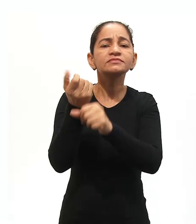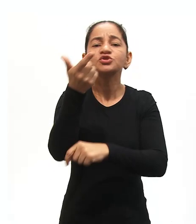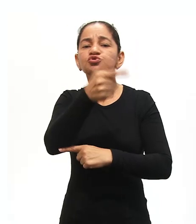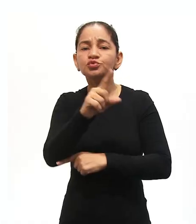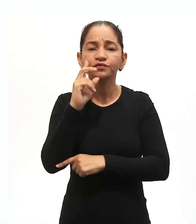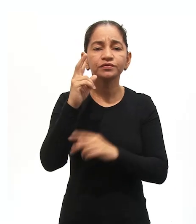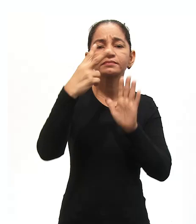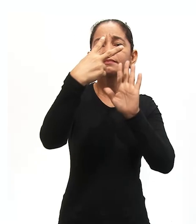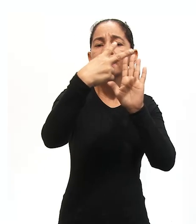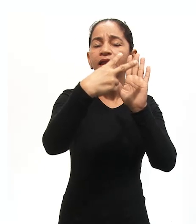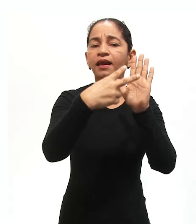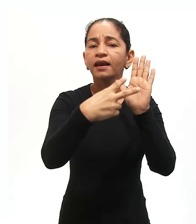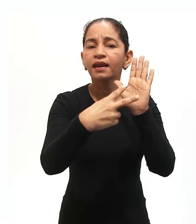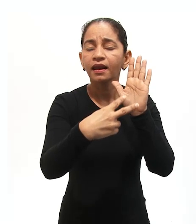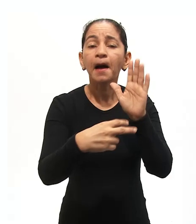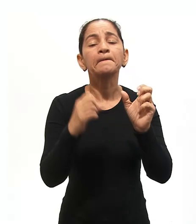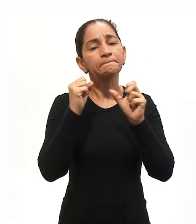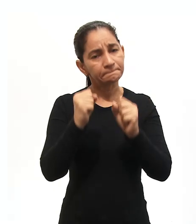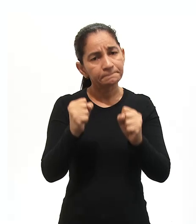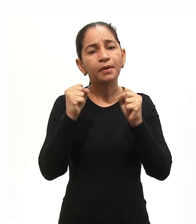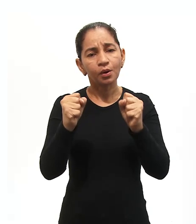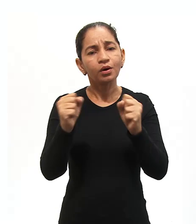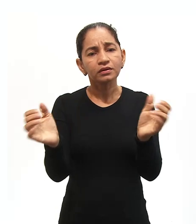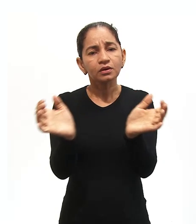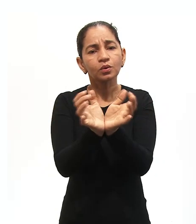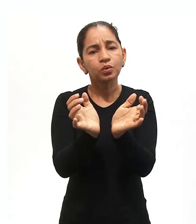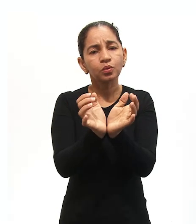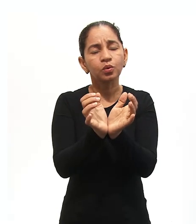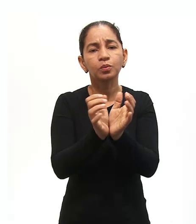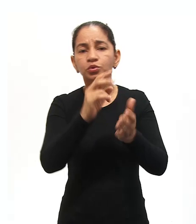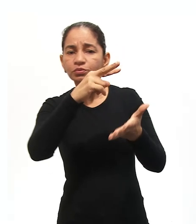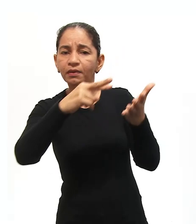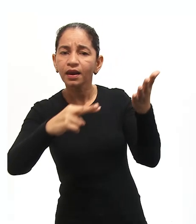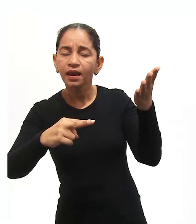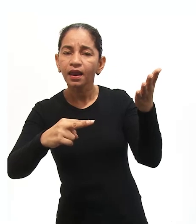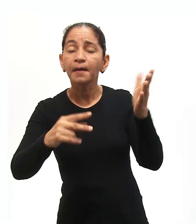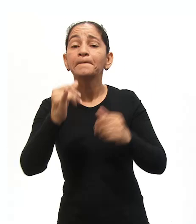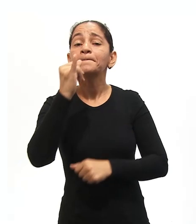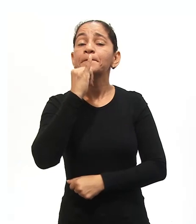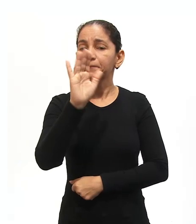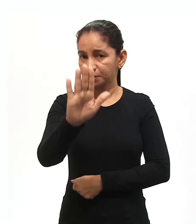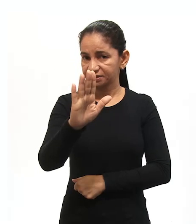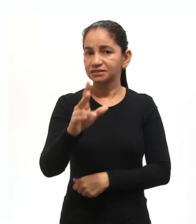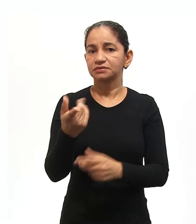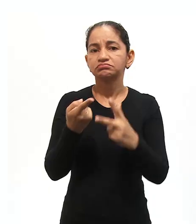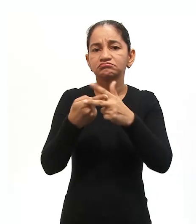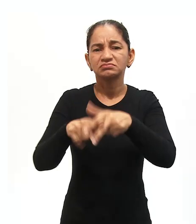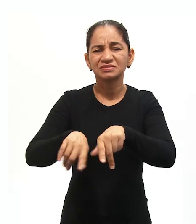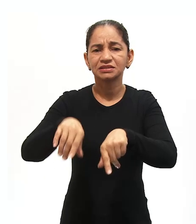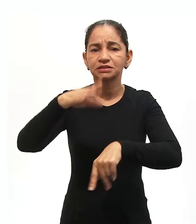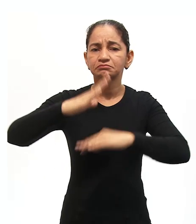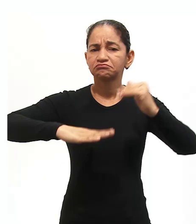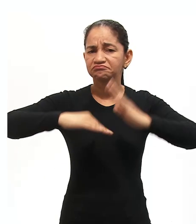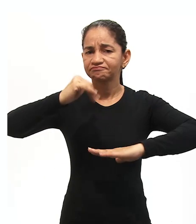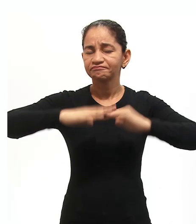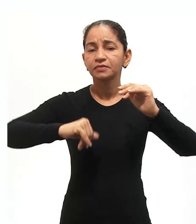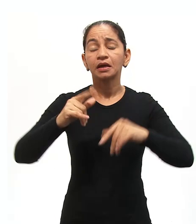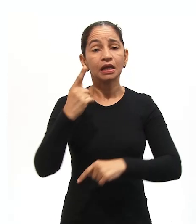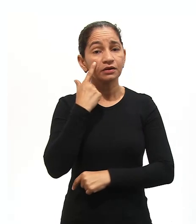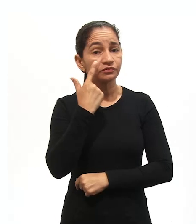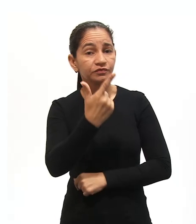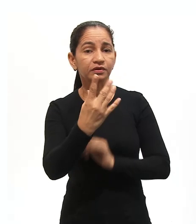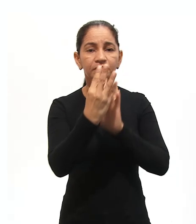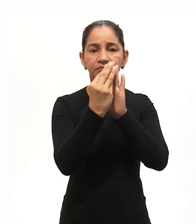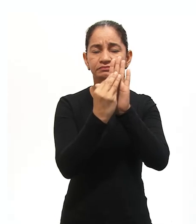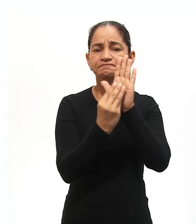é garantir que o material passe por revisão de conteúdo de linguagem. Exemplo, um revisor especialista confere